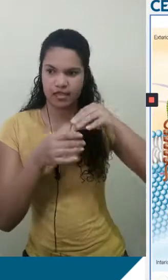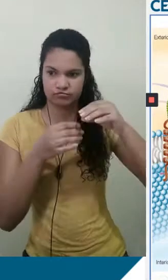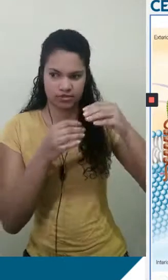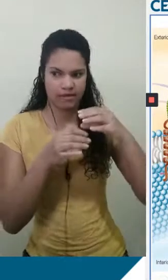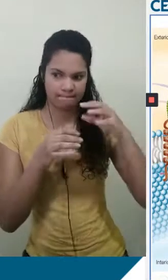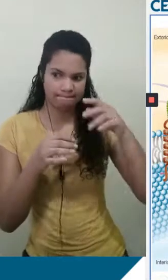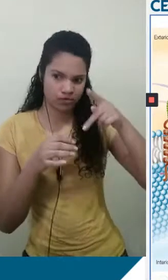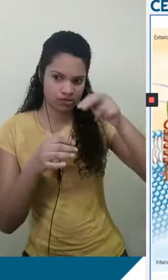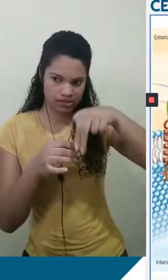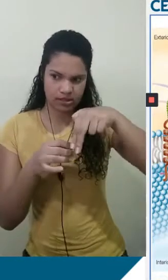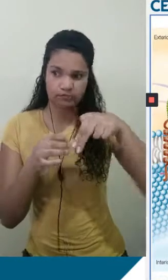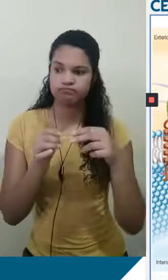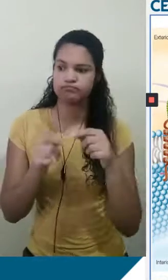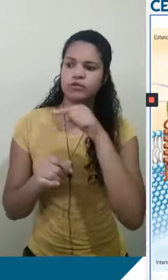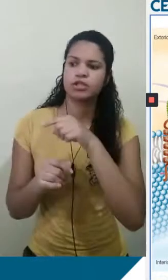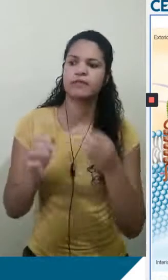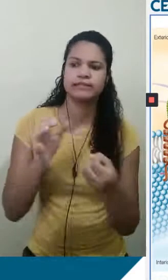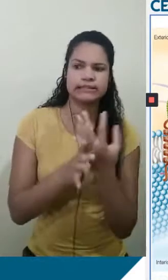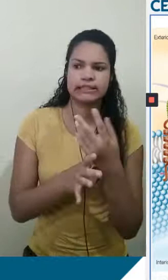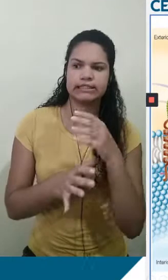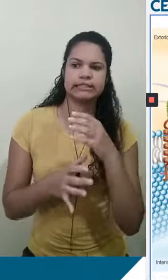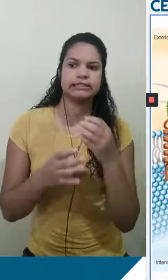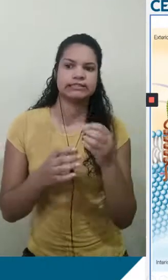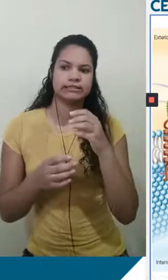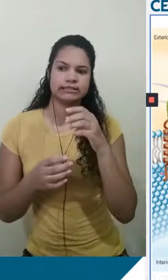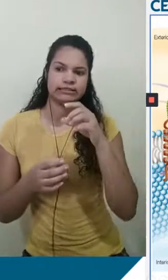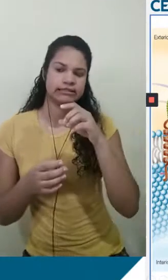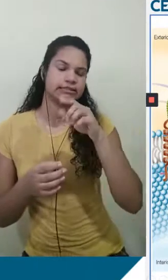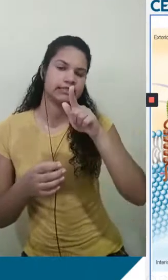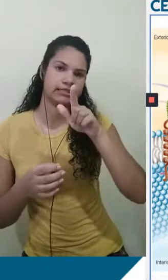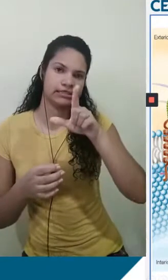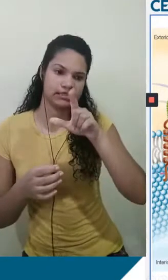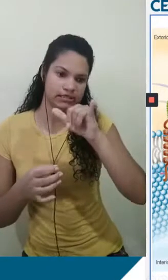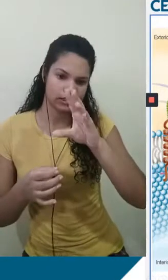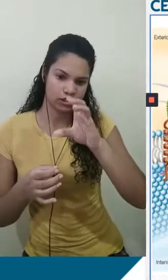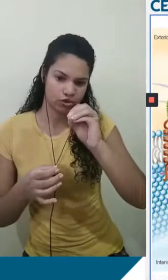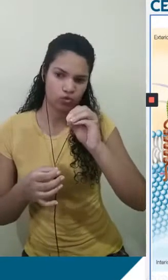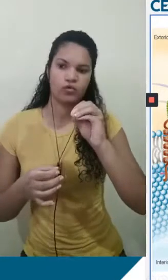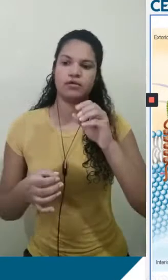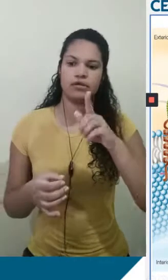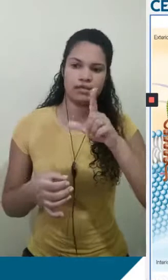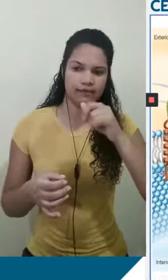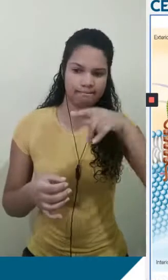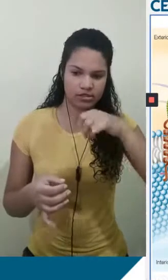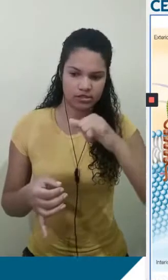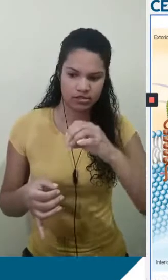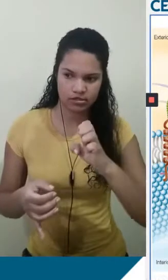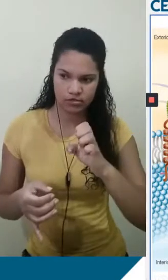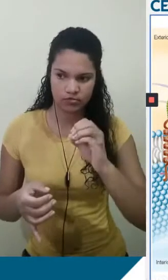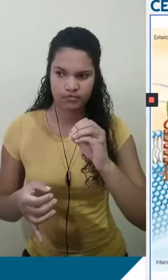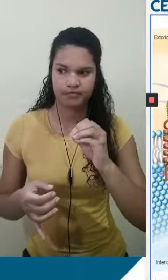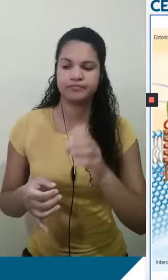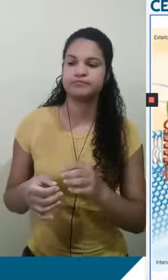glicolipídios de glicídios ou carboidratos com lipídios. Algumas proteínas